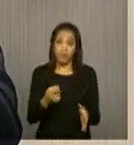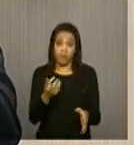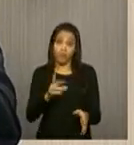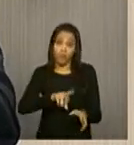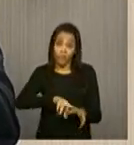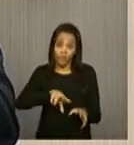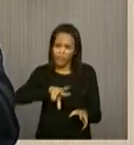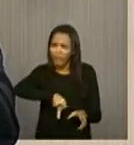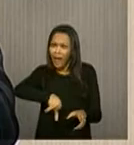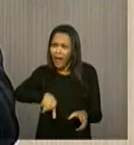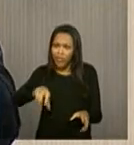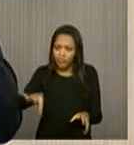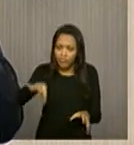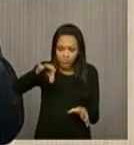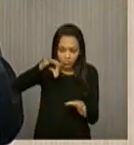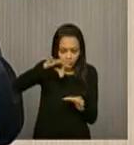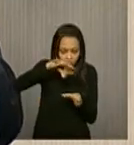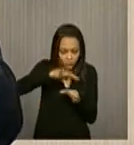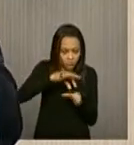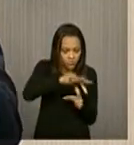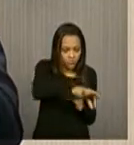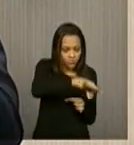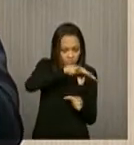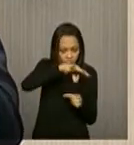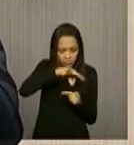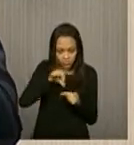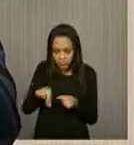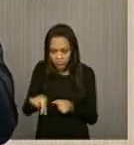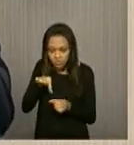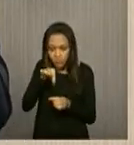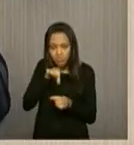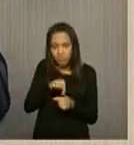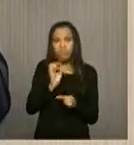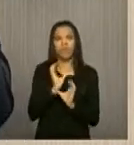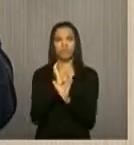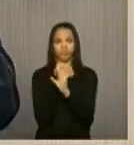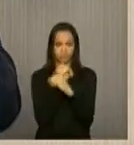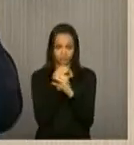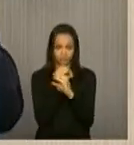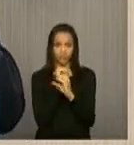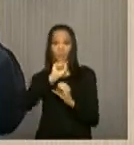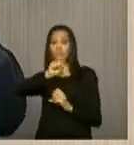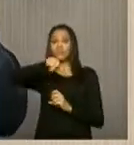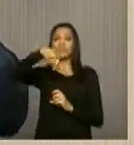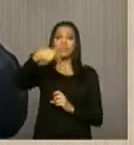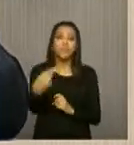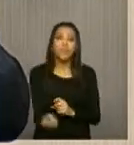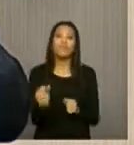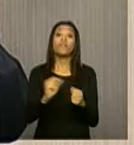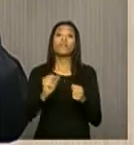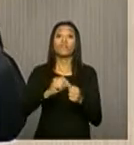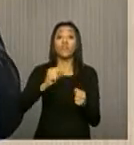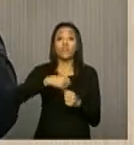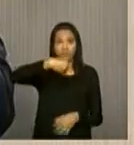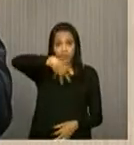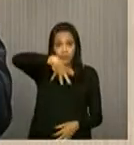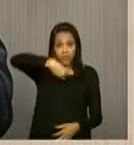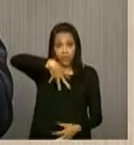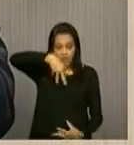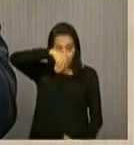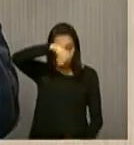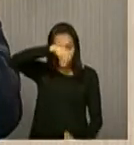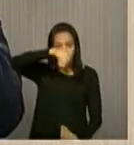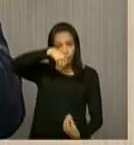para um amplo estudo toxicológico como de fato foi feito em seguida foram realizados exames de raio x de todas as